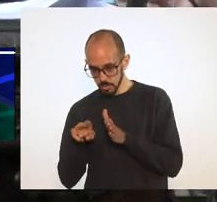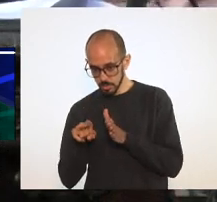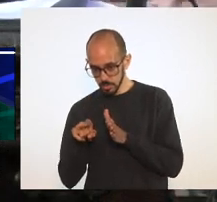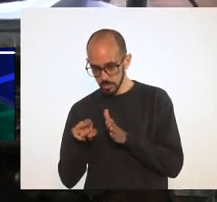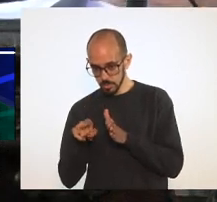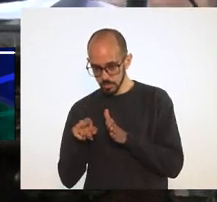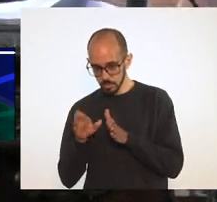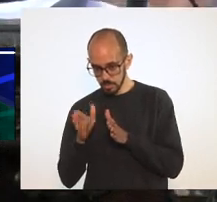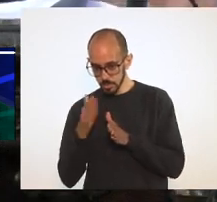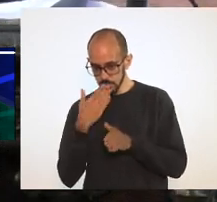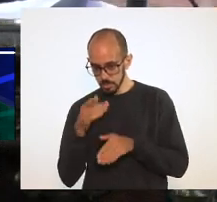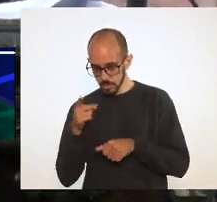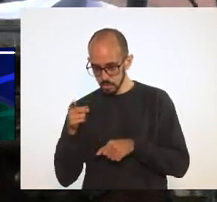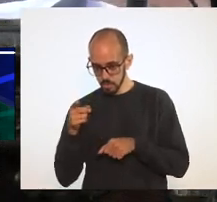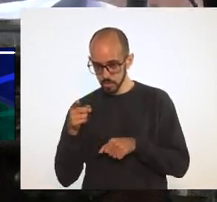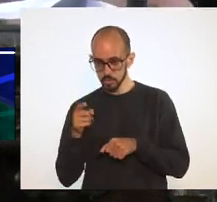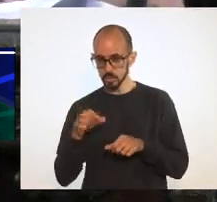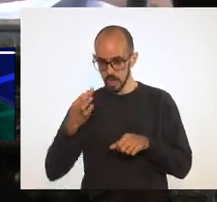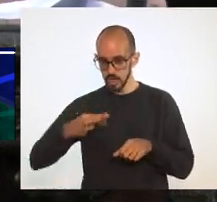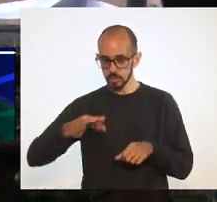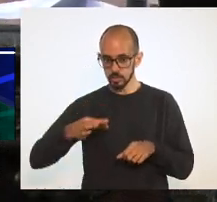Vossa Excelência tinha pedido coautoria no projeto